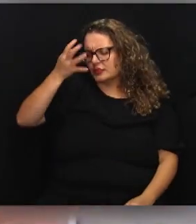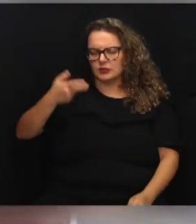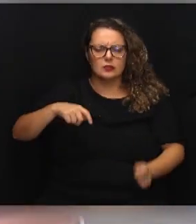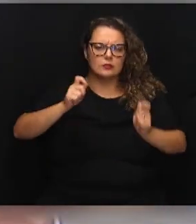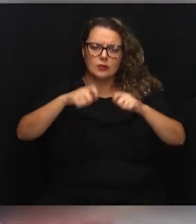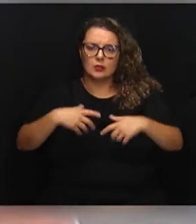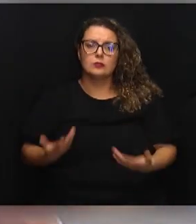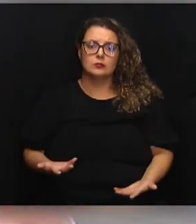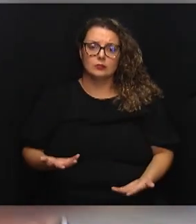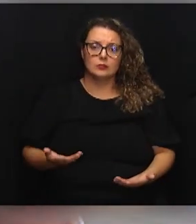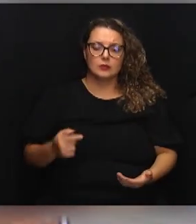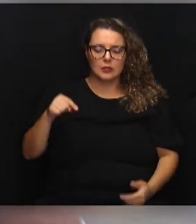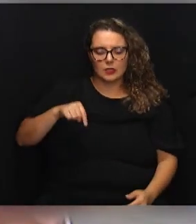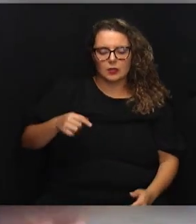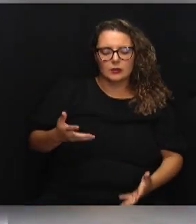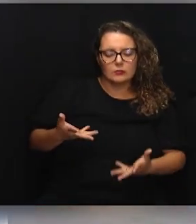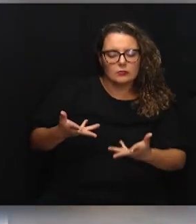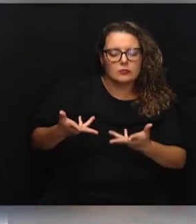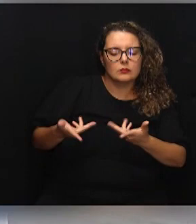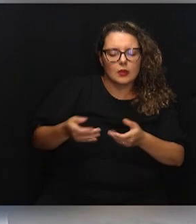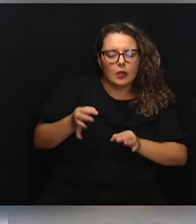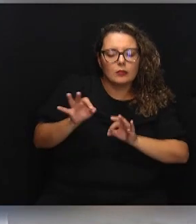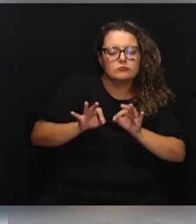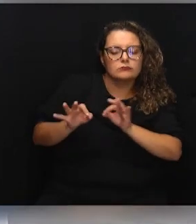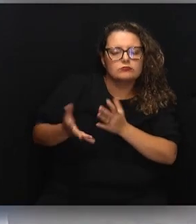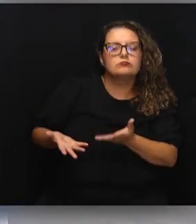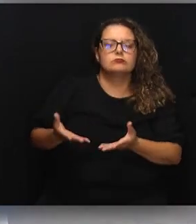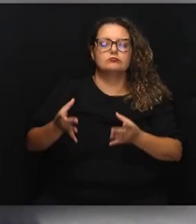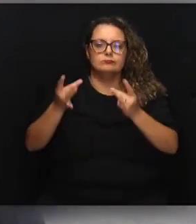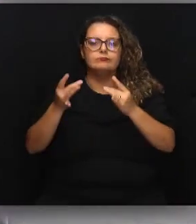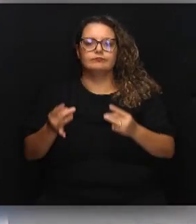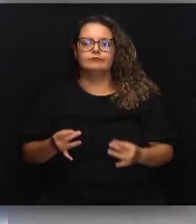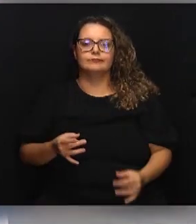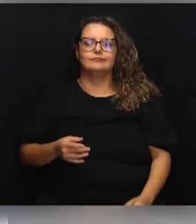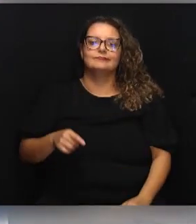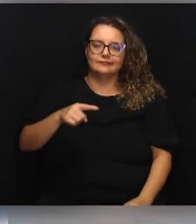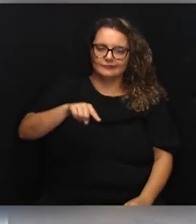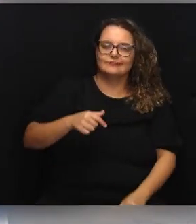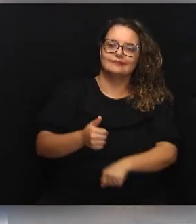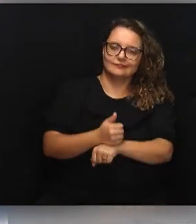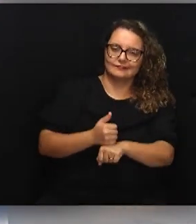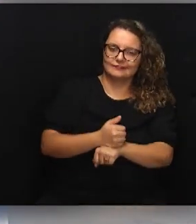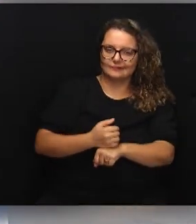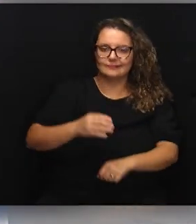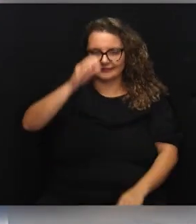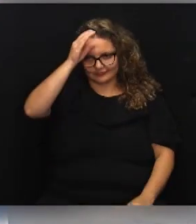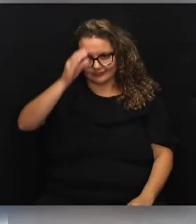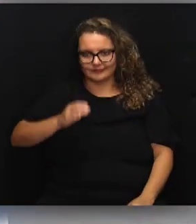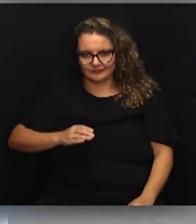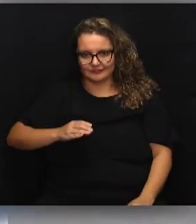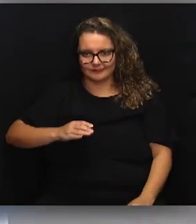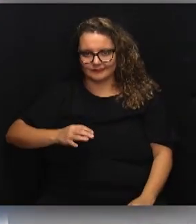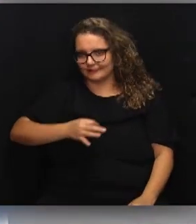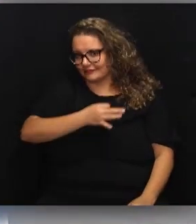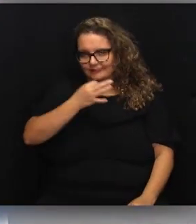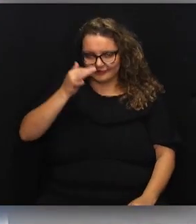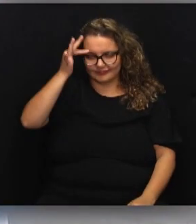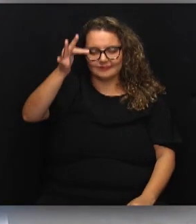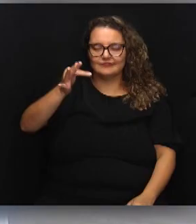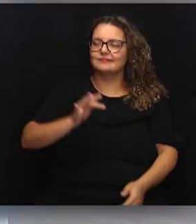aqui nós vamos aprimorar essas habilidades para que eles sejam profissionais e cidadãos do amanhã.